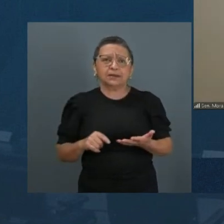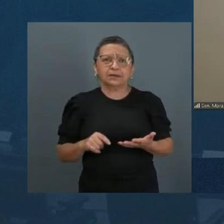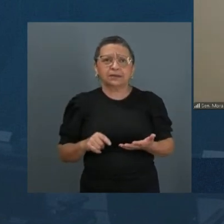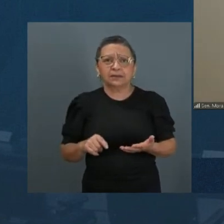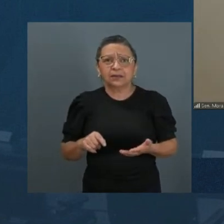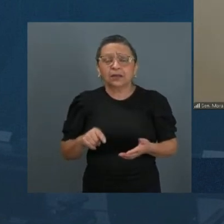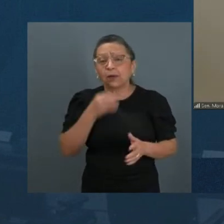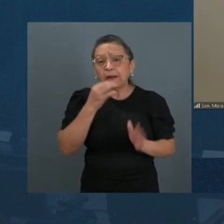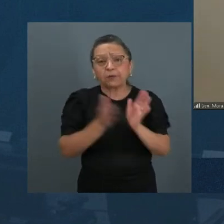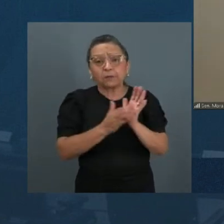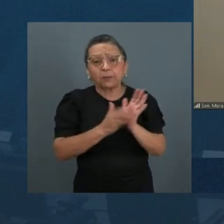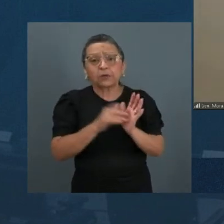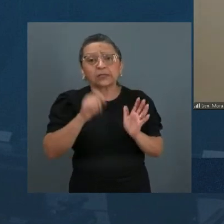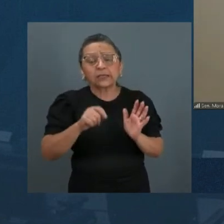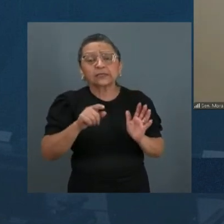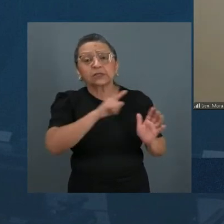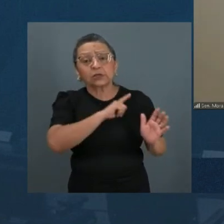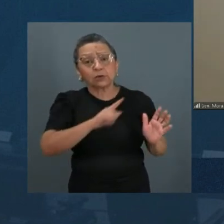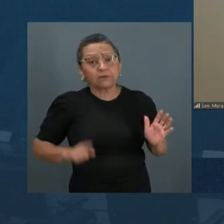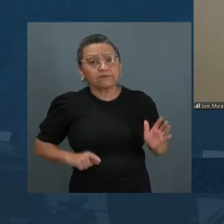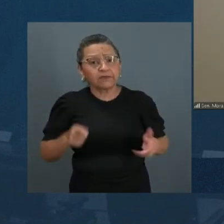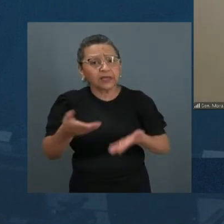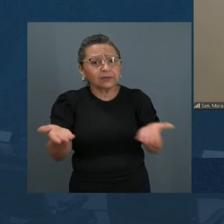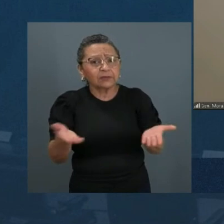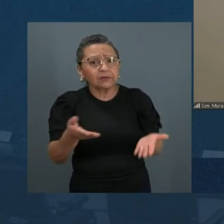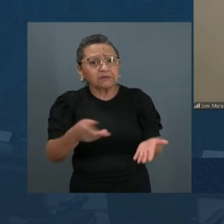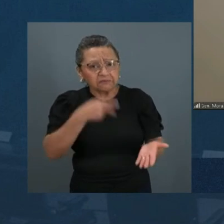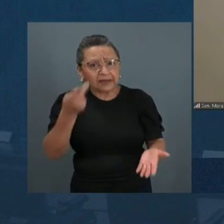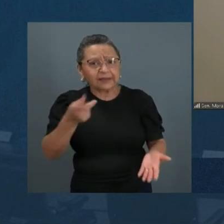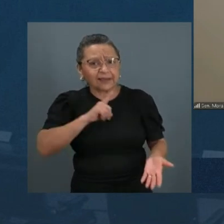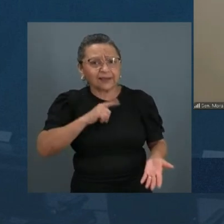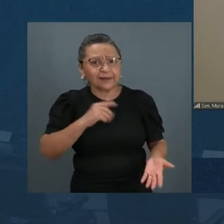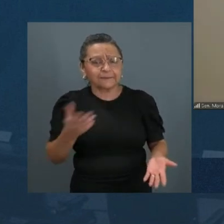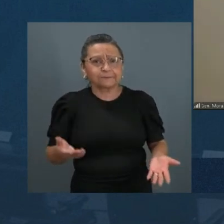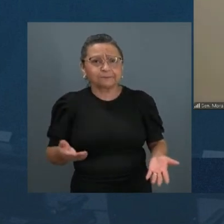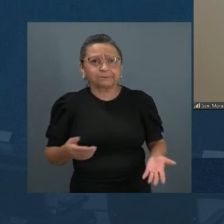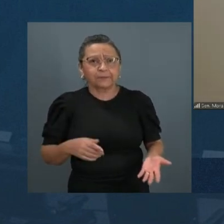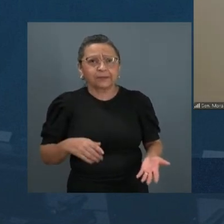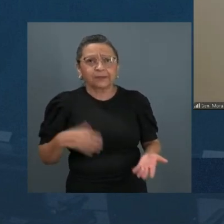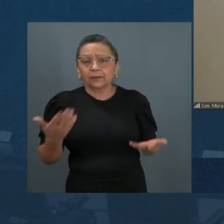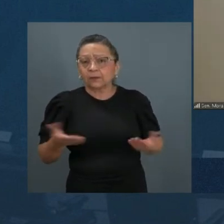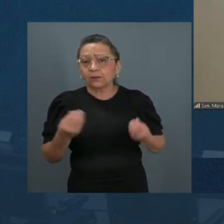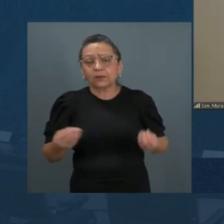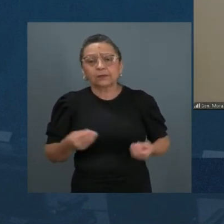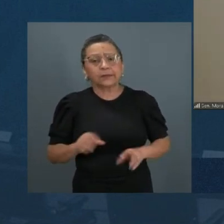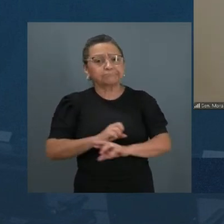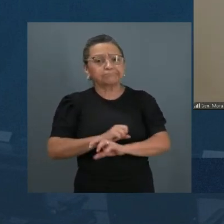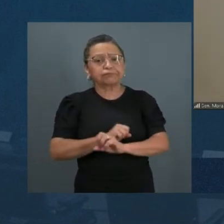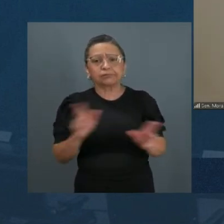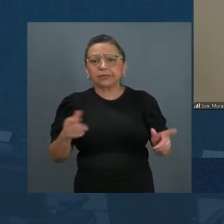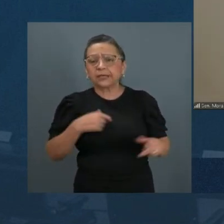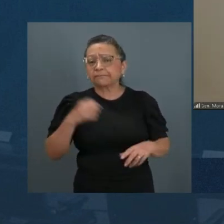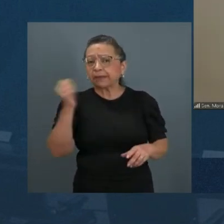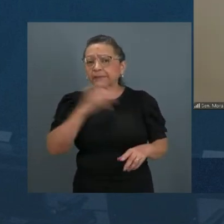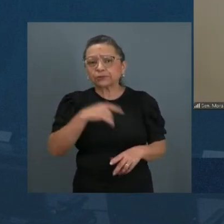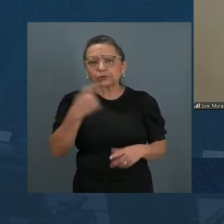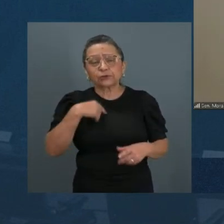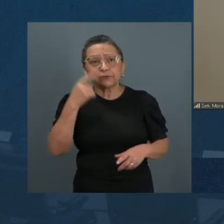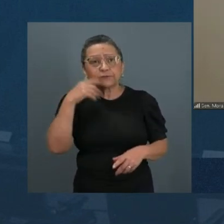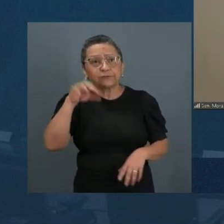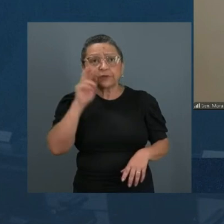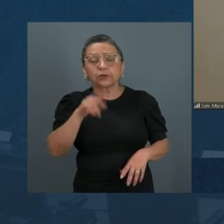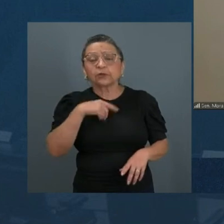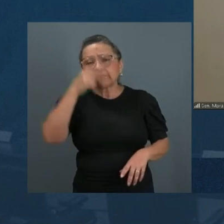com as propostas que esse governo diz que tem. É a coisa mais paradoxal que eu já ouvi. A gente está falando